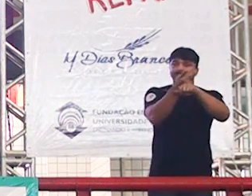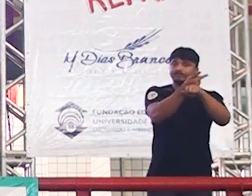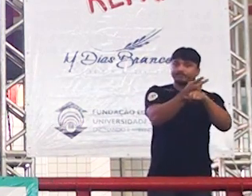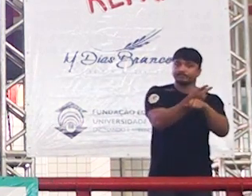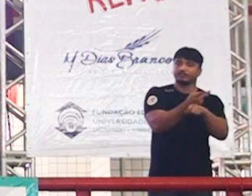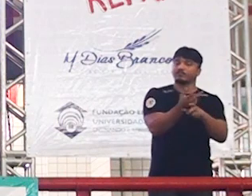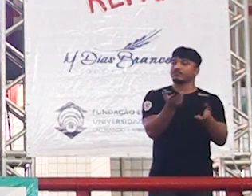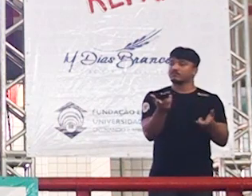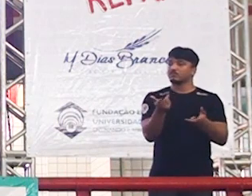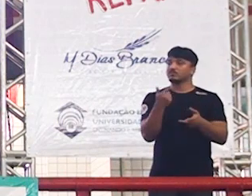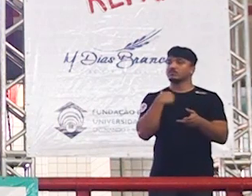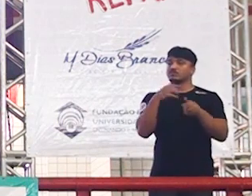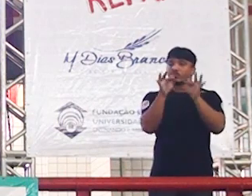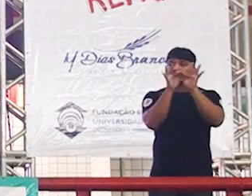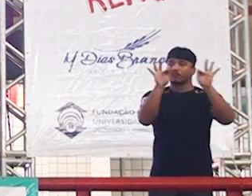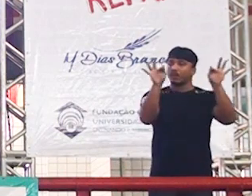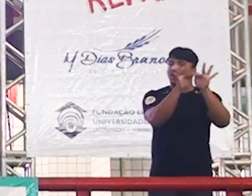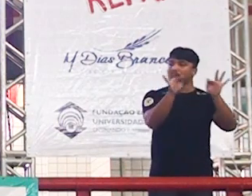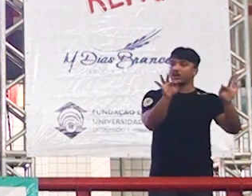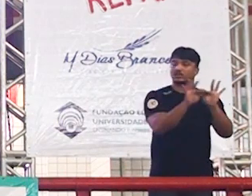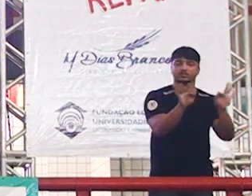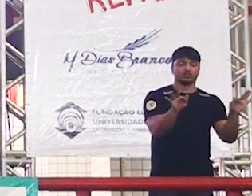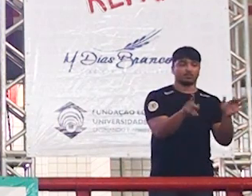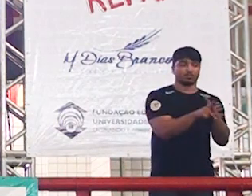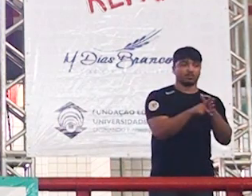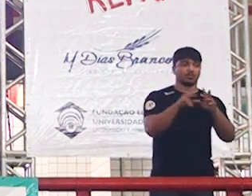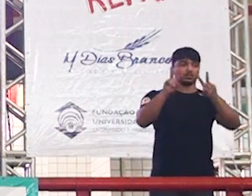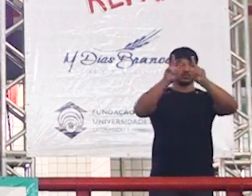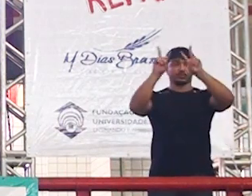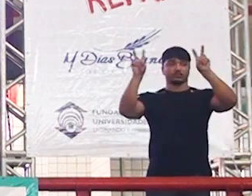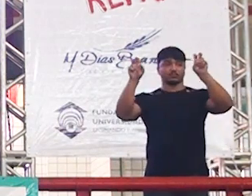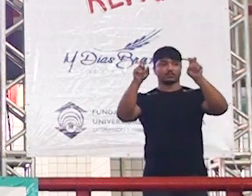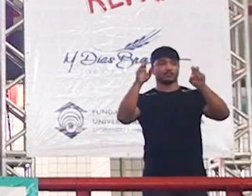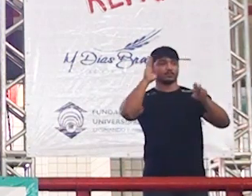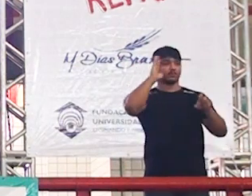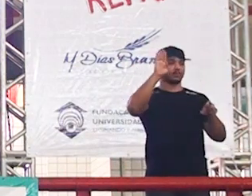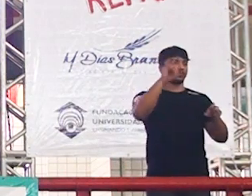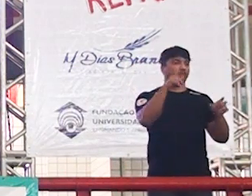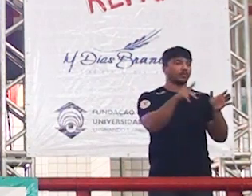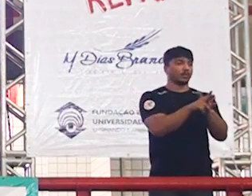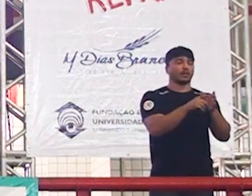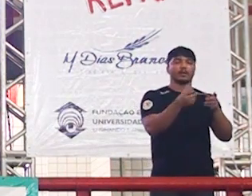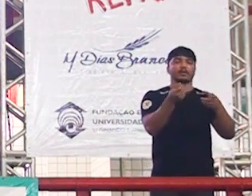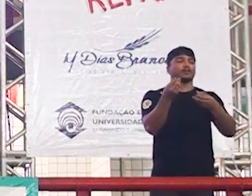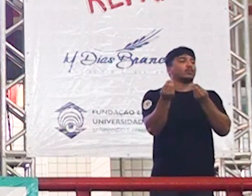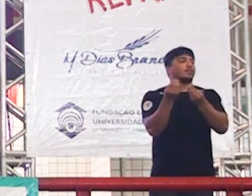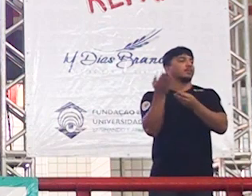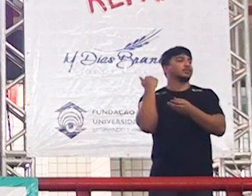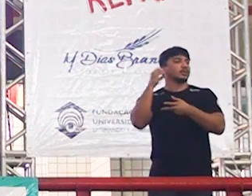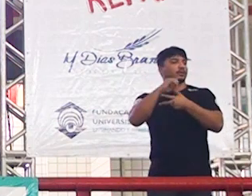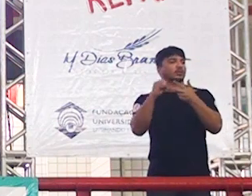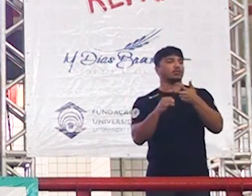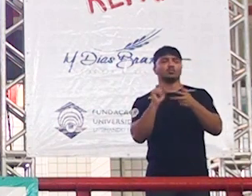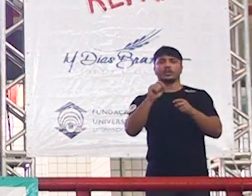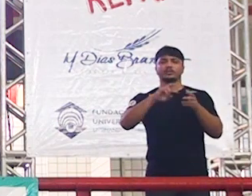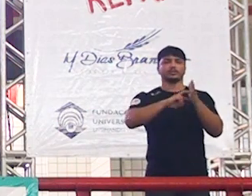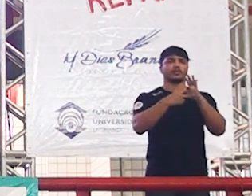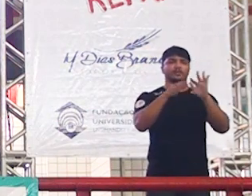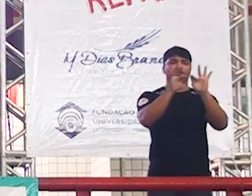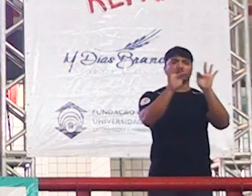buscar frases temas das edições anteriores do Enem. Ou seja, o que é uma frase